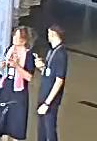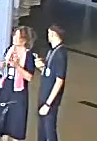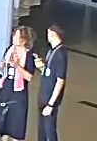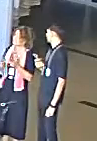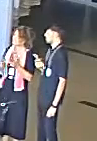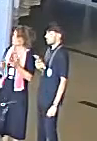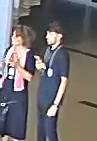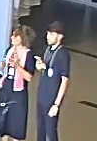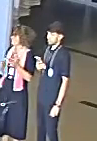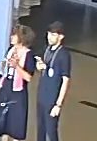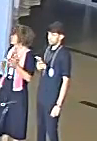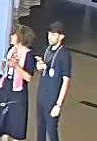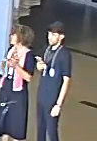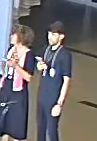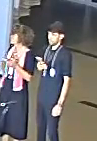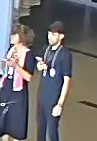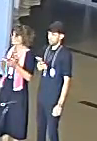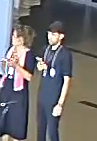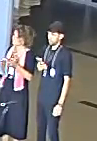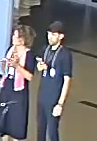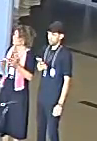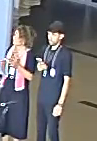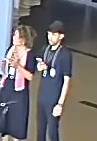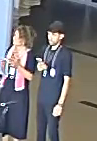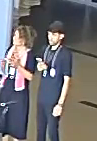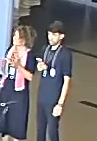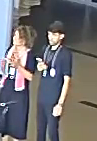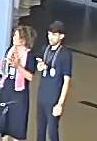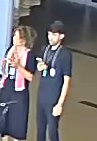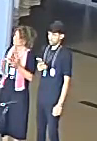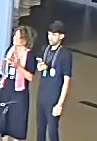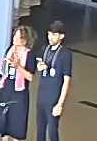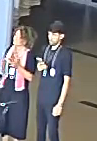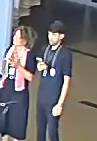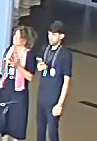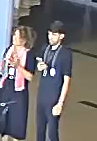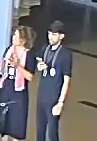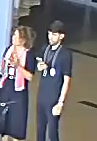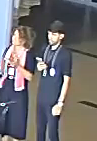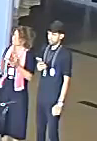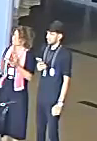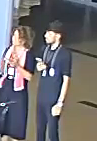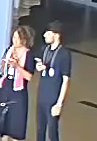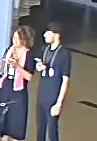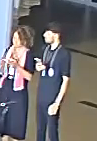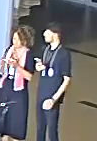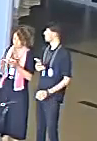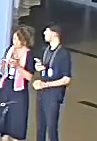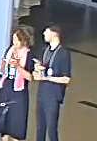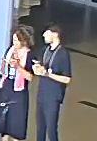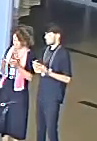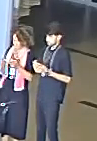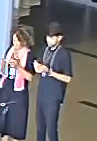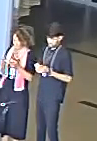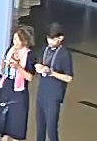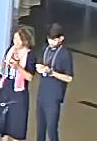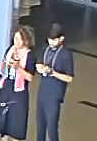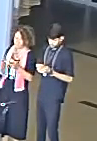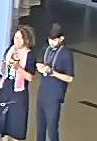inscrição para quem fizer o uso quem para quem queira fazer o uso da palavra Ok então é só inscrever daqui a pouquinho